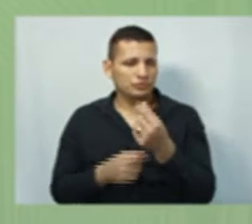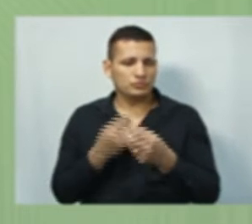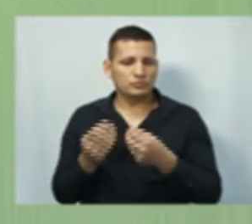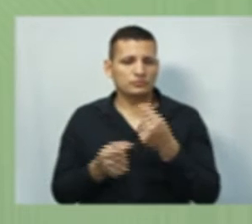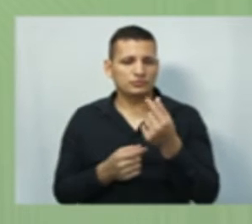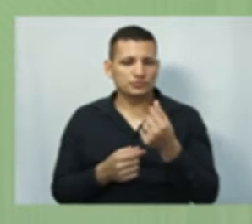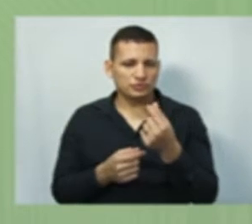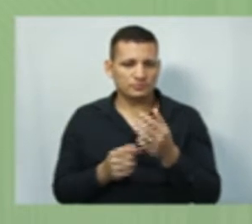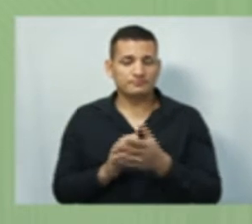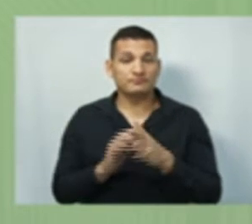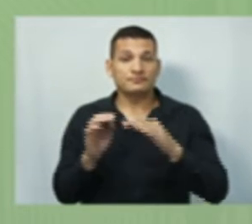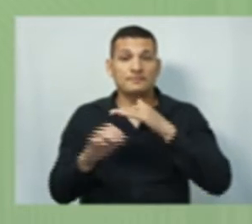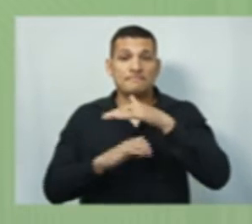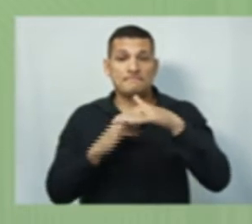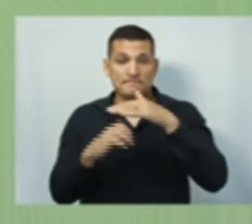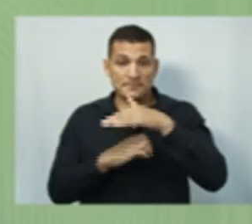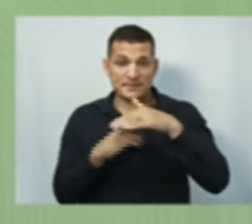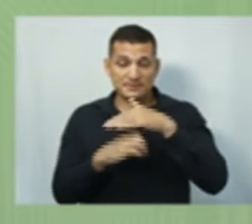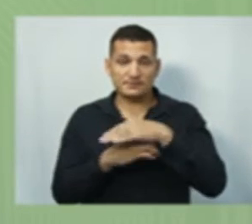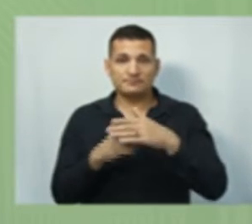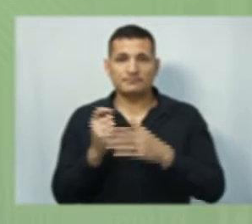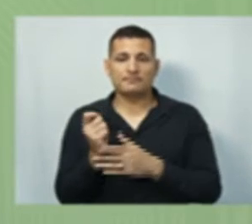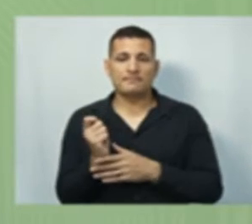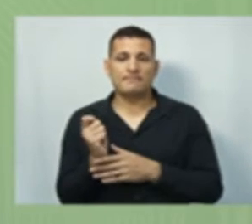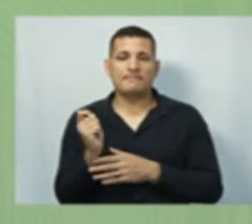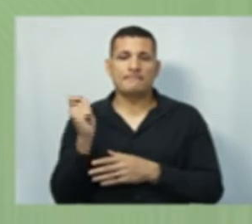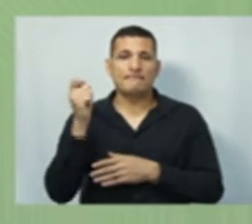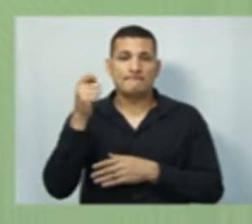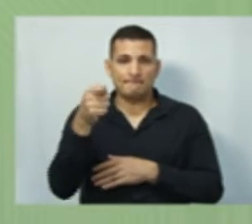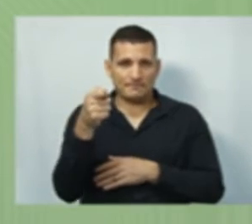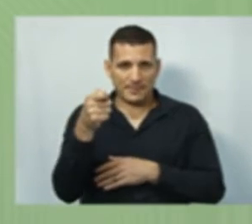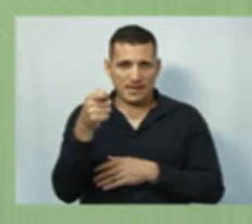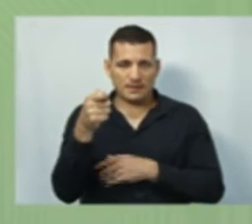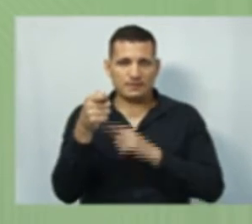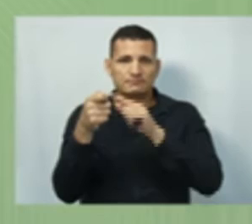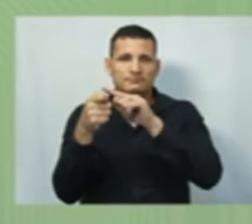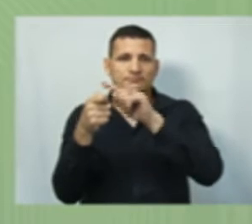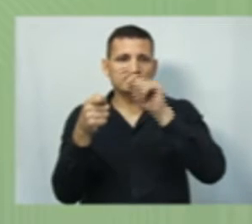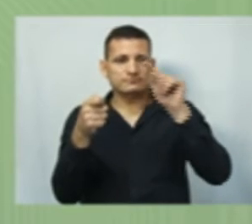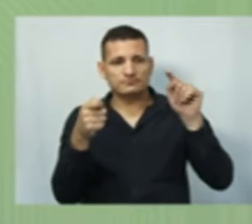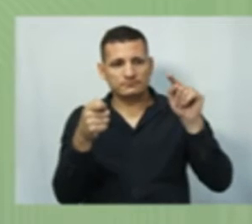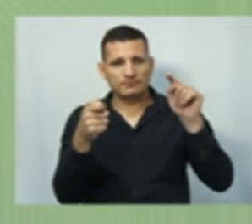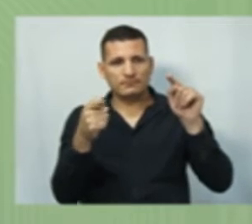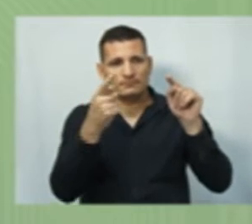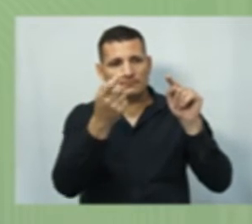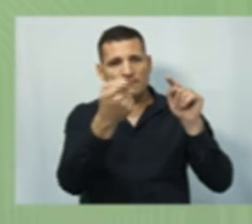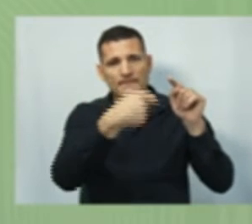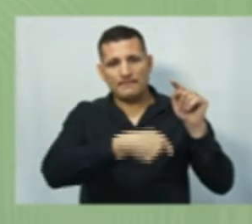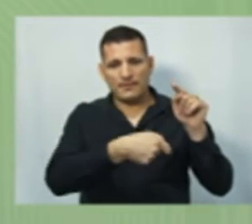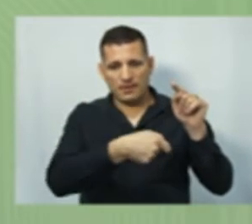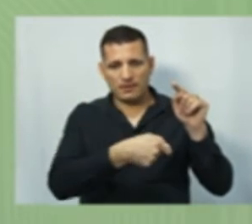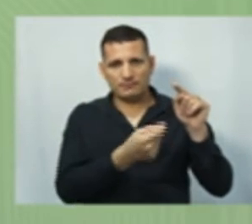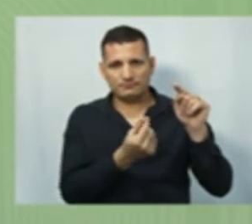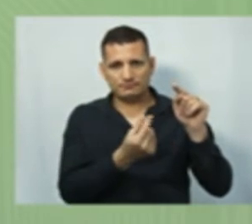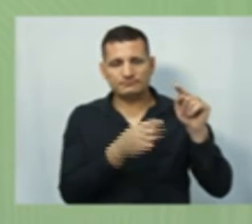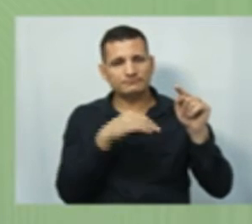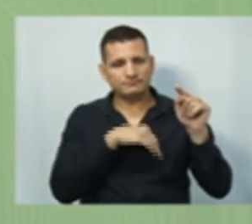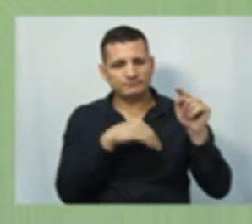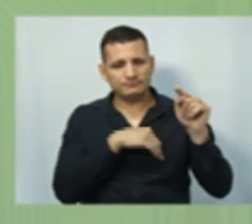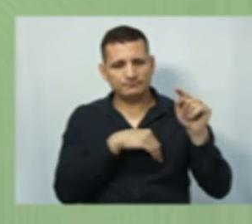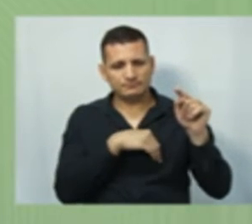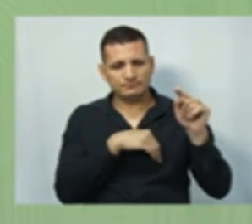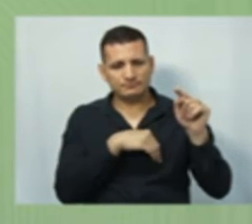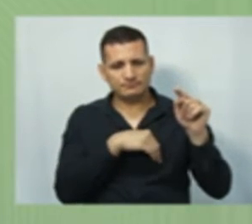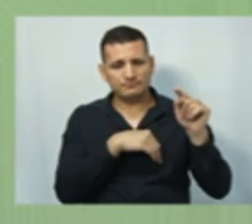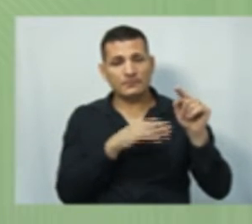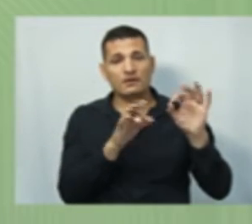empresas remuneram as famílias pelo seu trabalho com salários e as